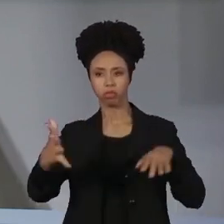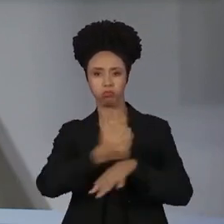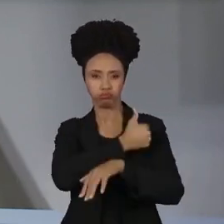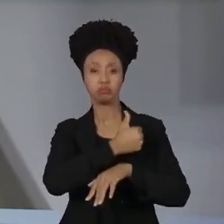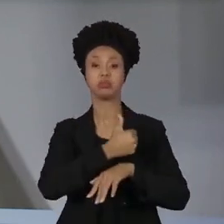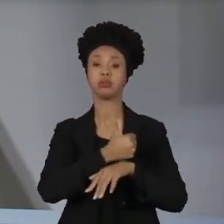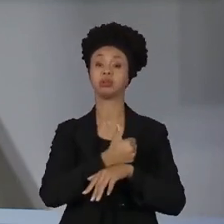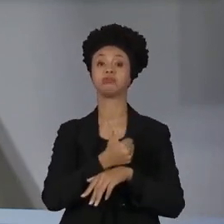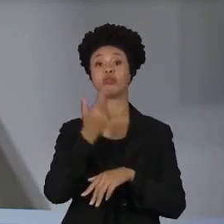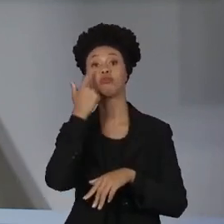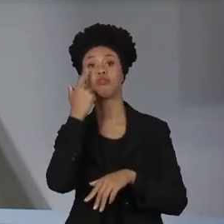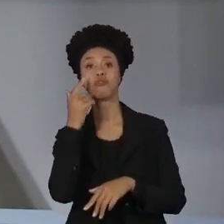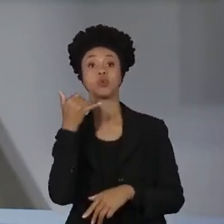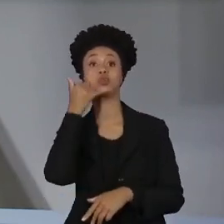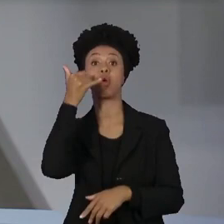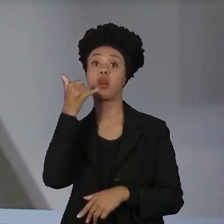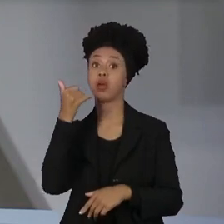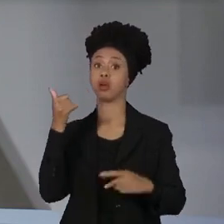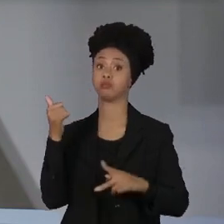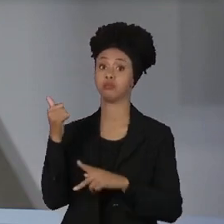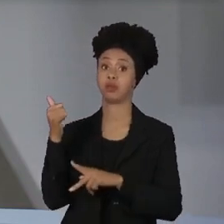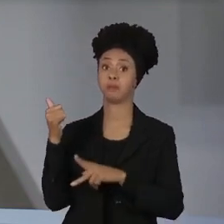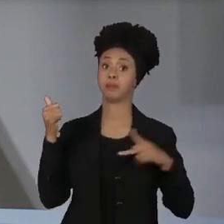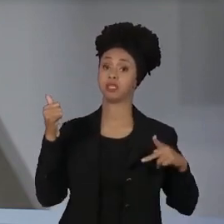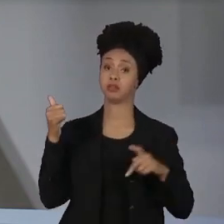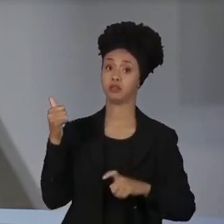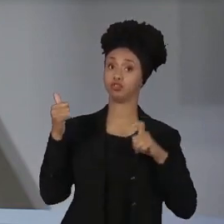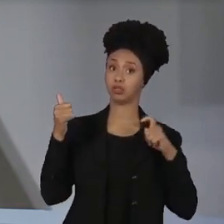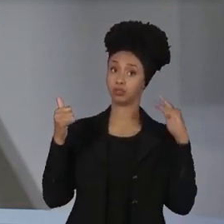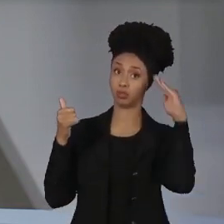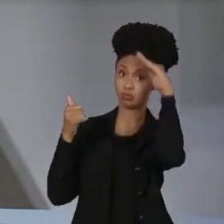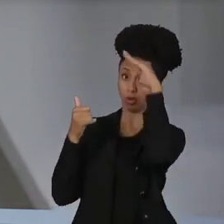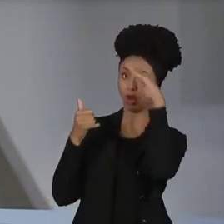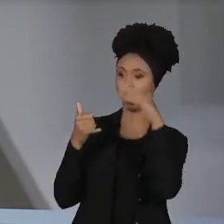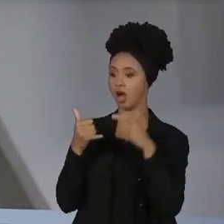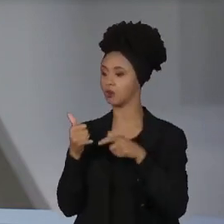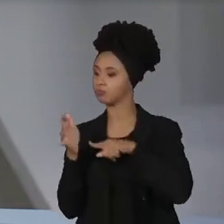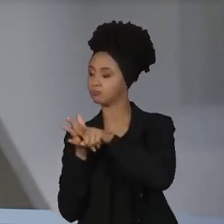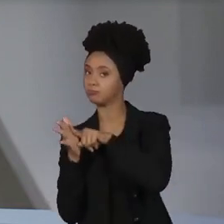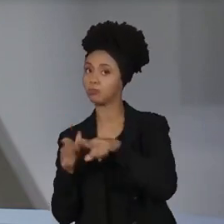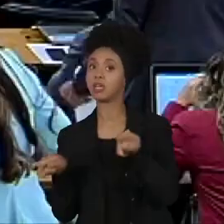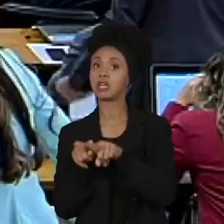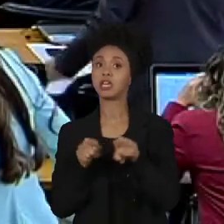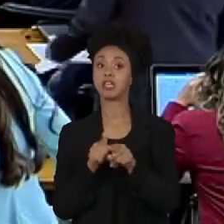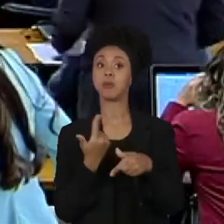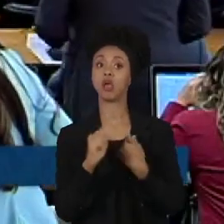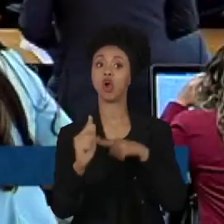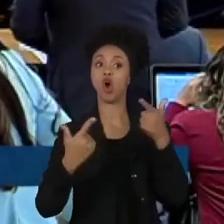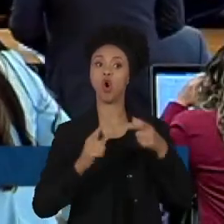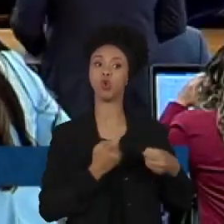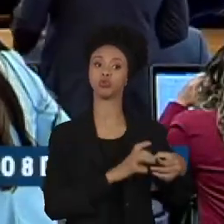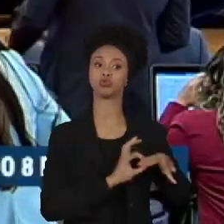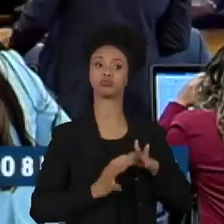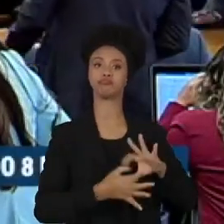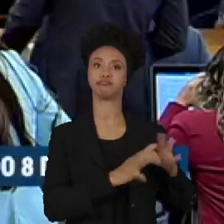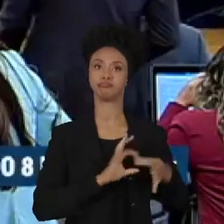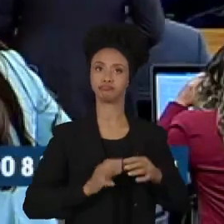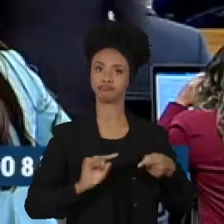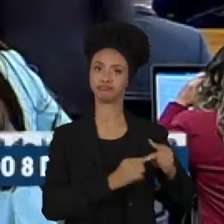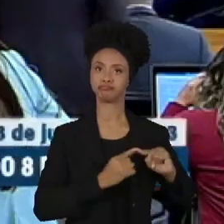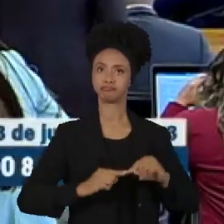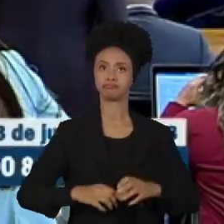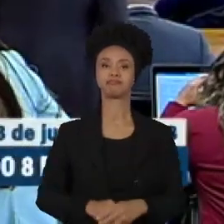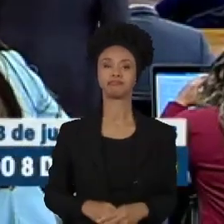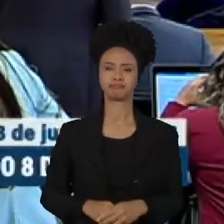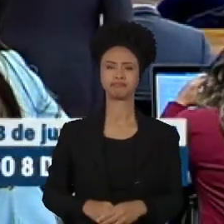aos dados do celular de Jair Bolsonaro até a convocação de aliados do ex-presidente. Declara aberta.